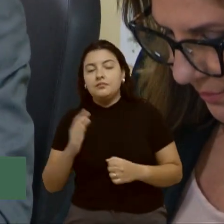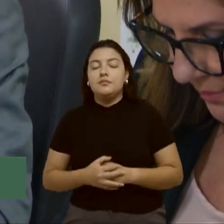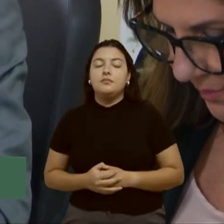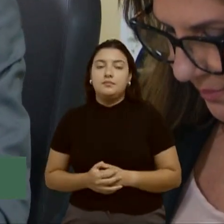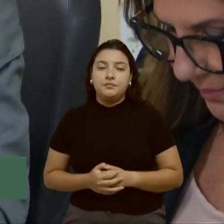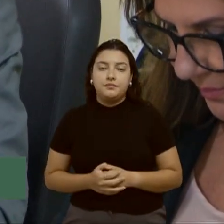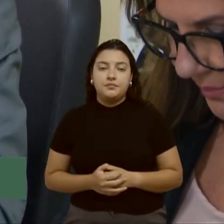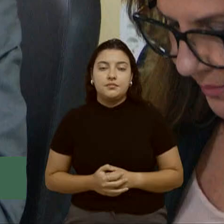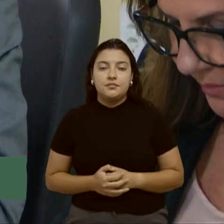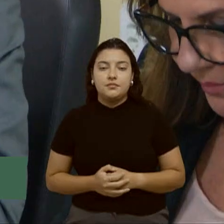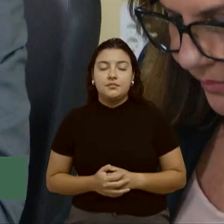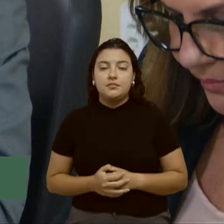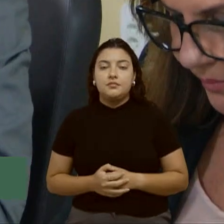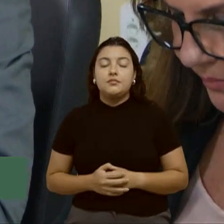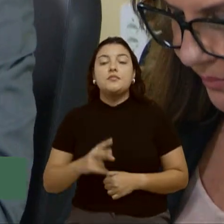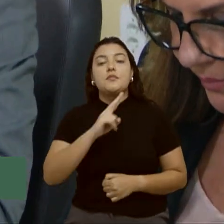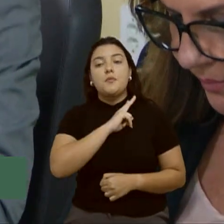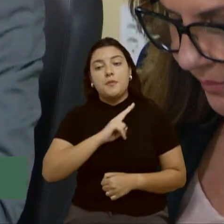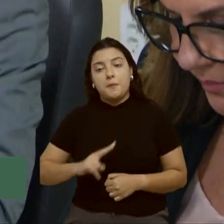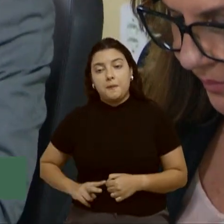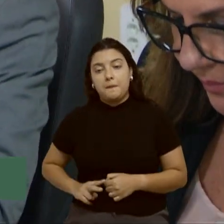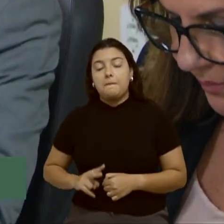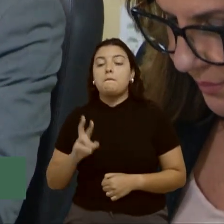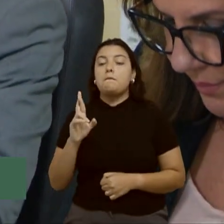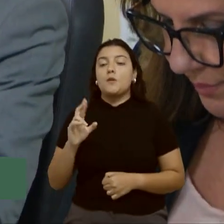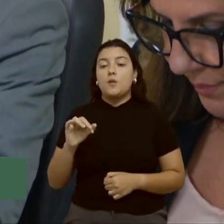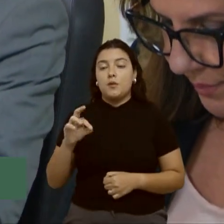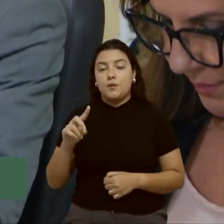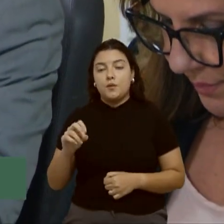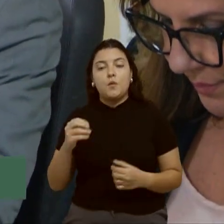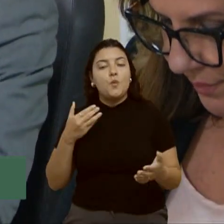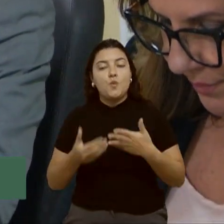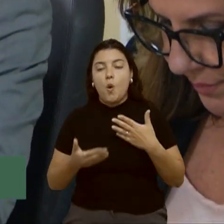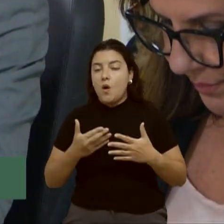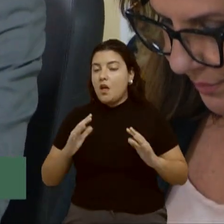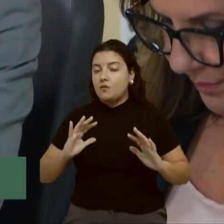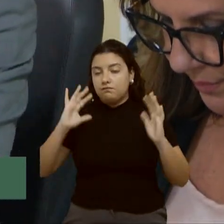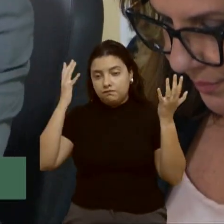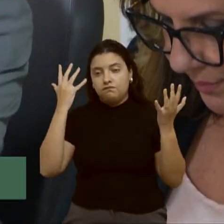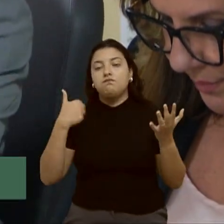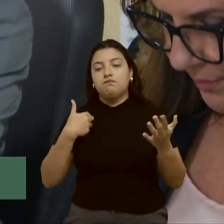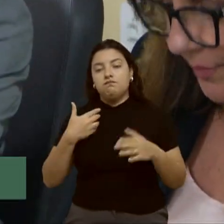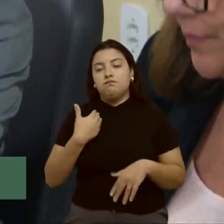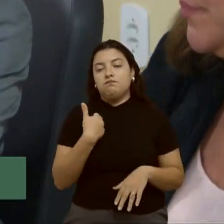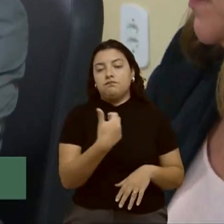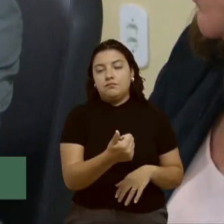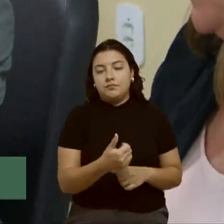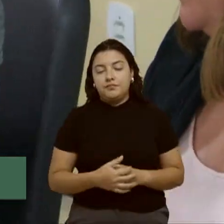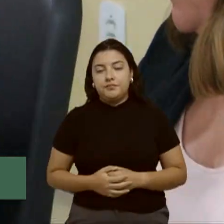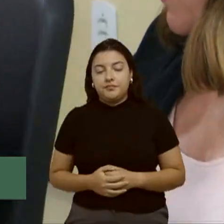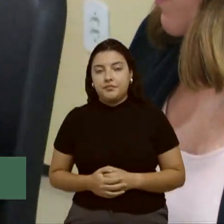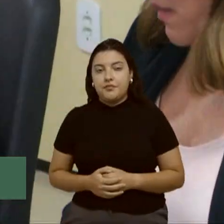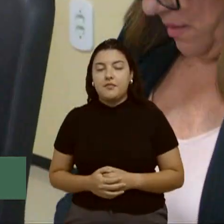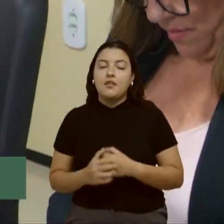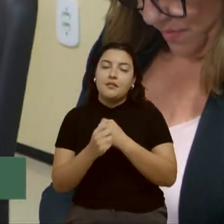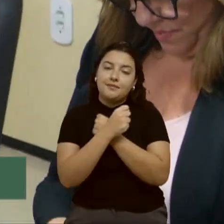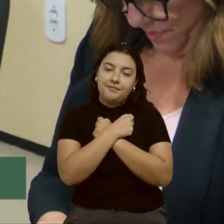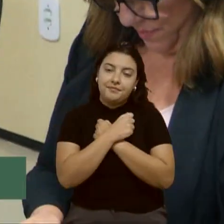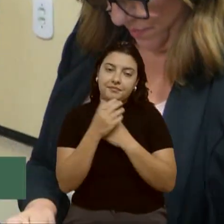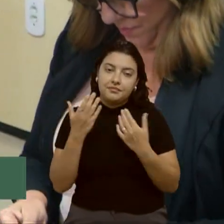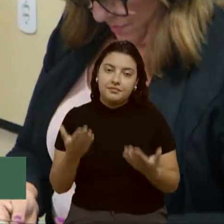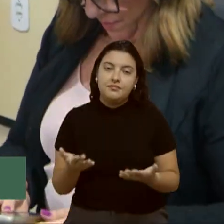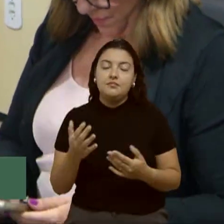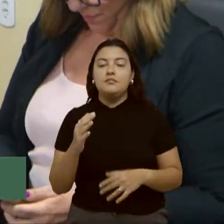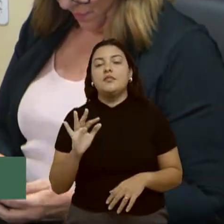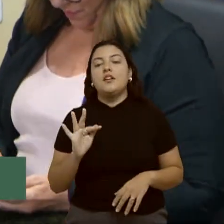né? Mas ao lado do vereador para toda e qualquer situação. Muito obrigado. Obrigado, doutor Rodrigo, viu? Leve nosso abraço ao doutor Fernando